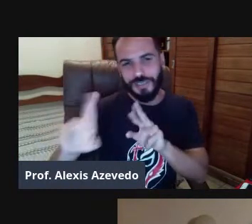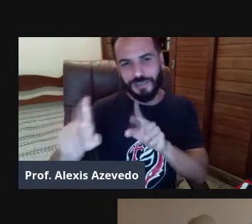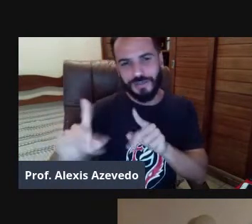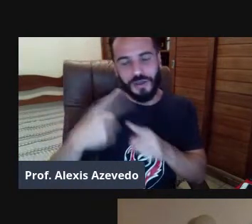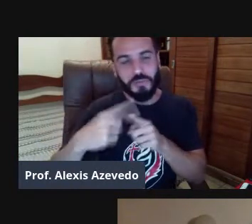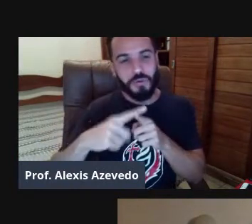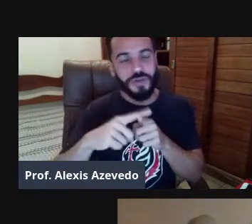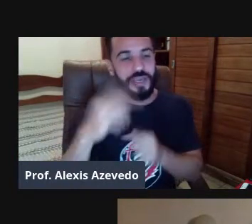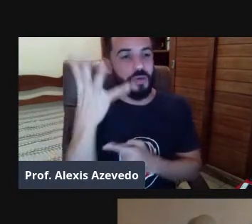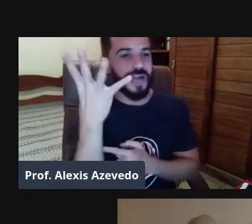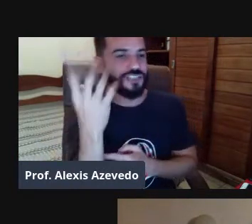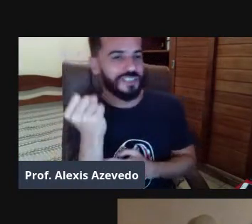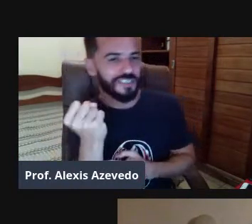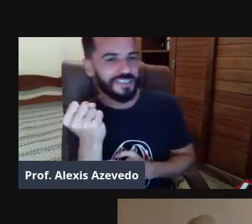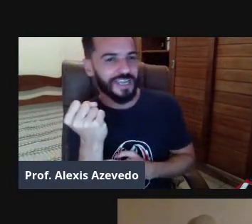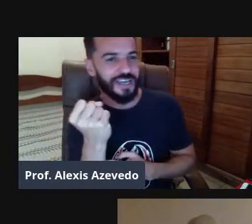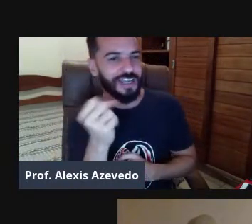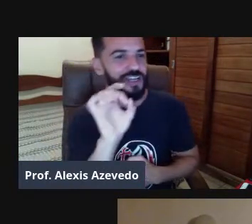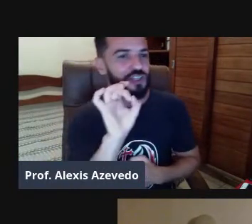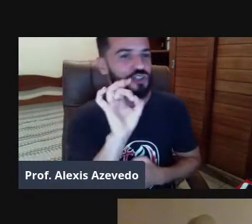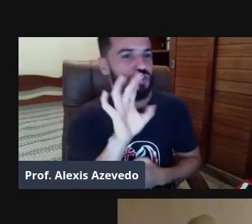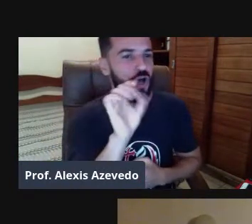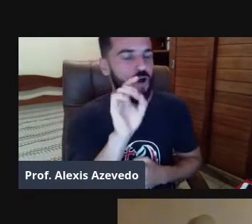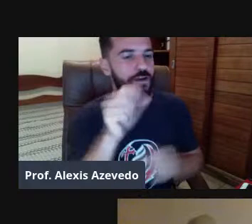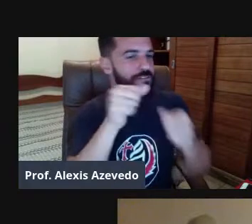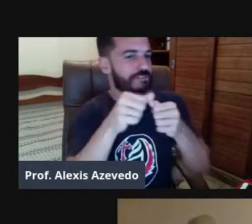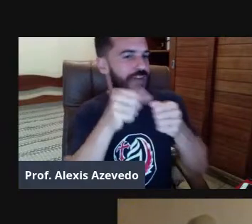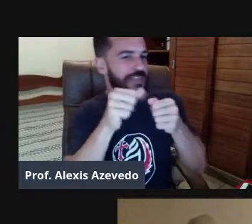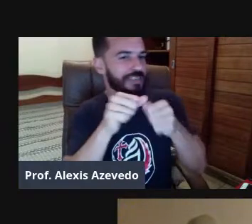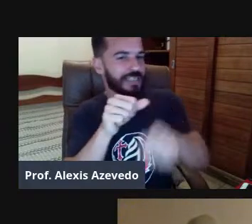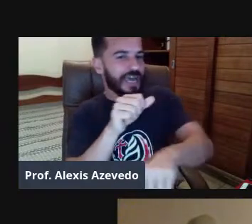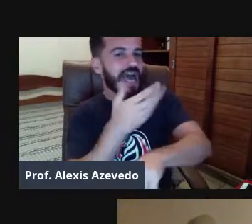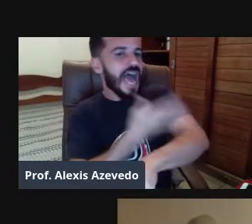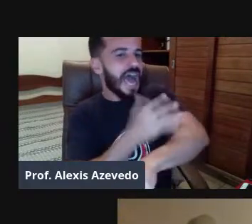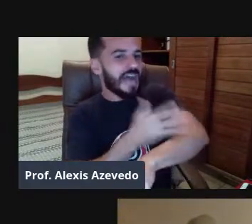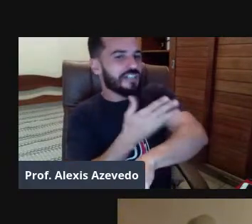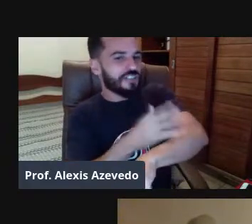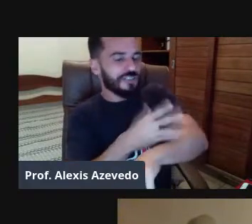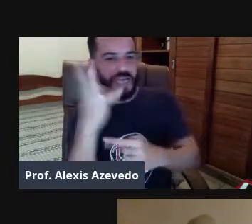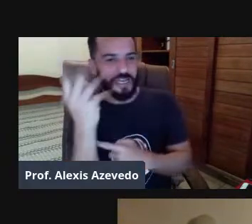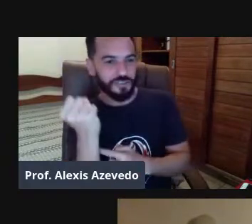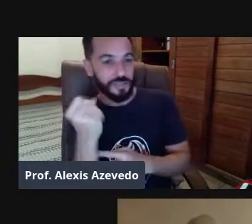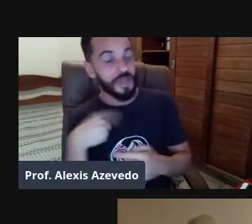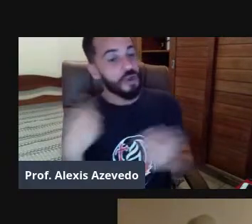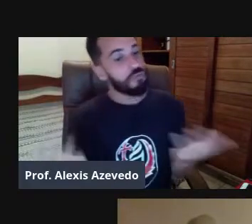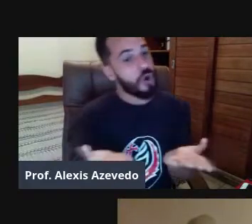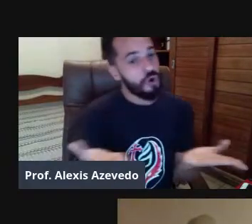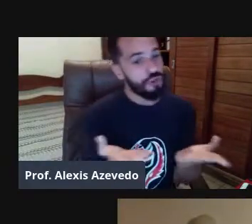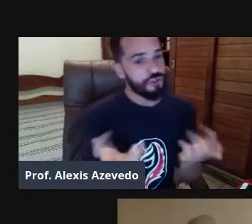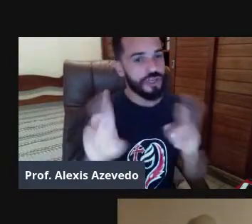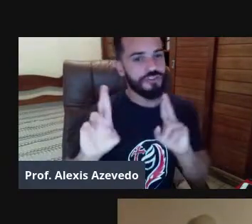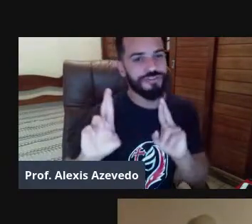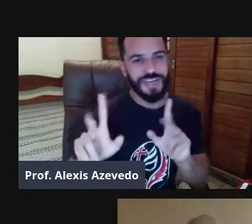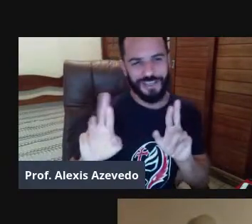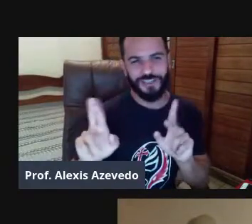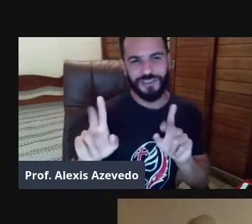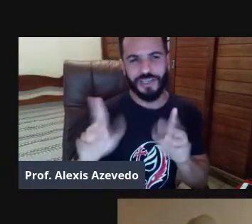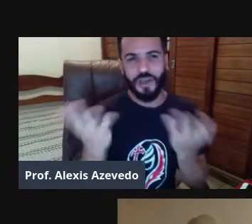de fora. E hoje, essa desconstrução, né, desse